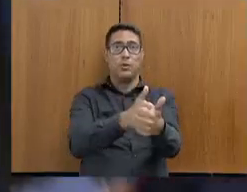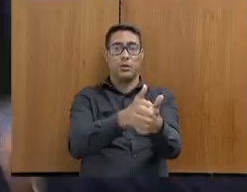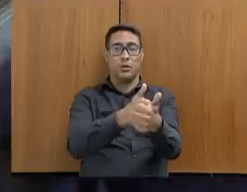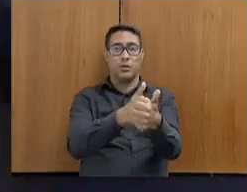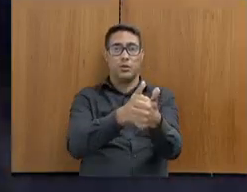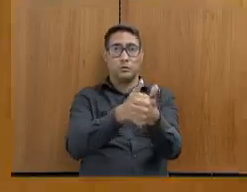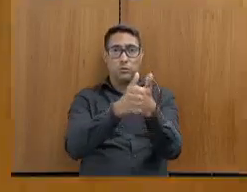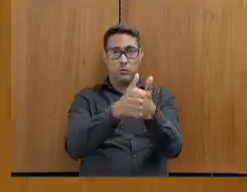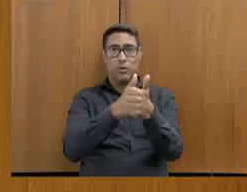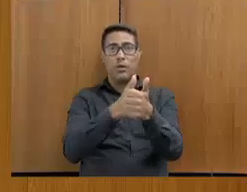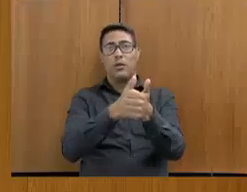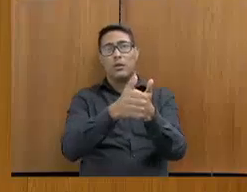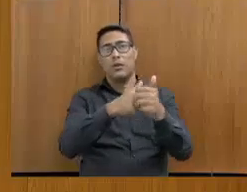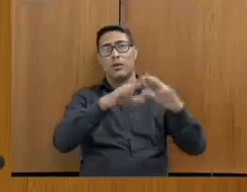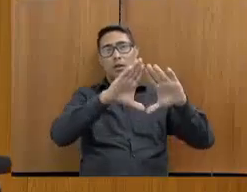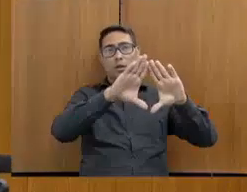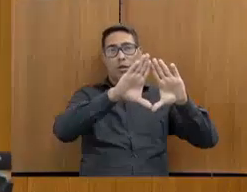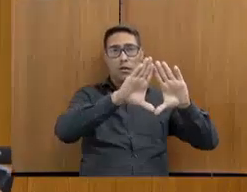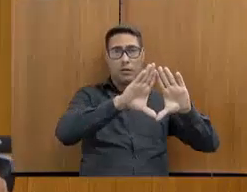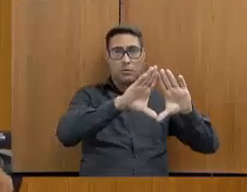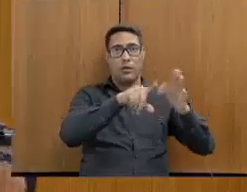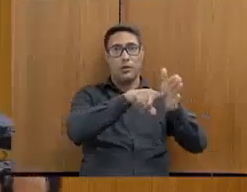Assembleia fiscaliza